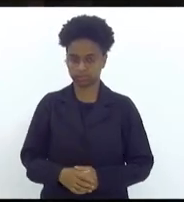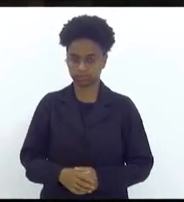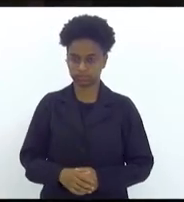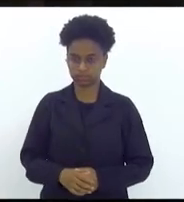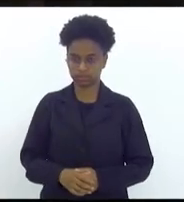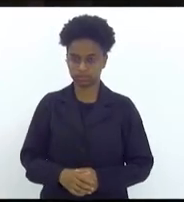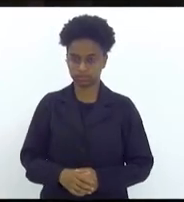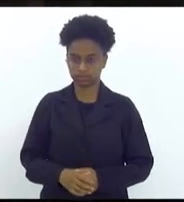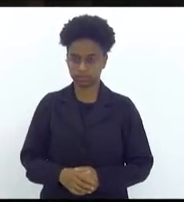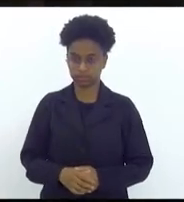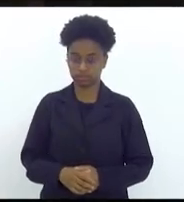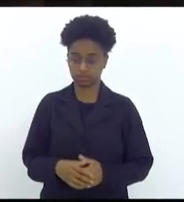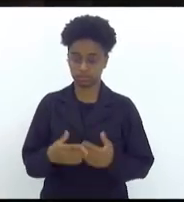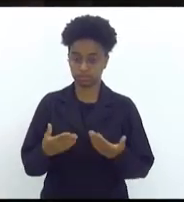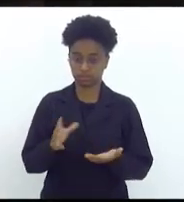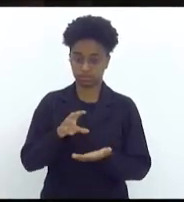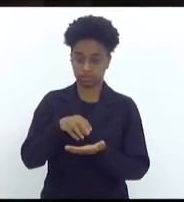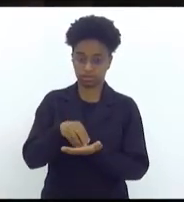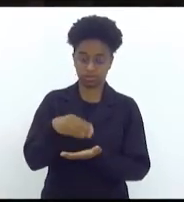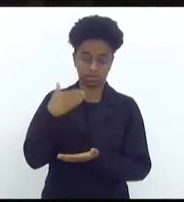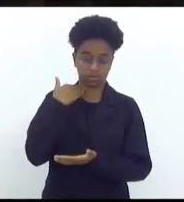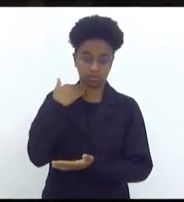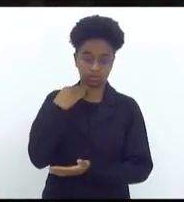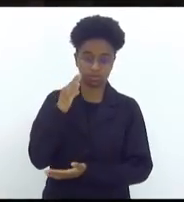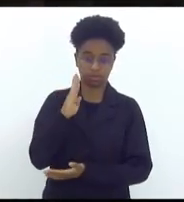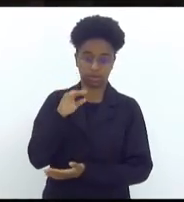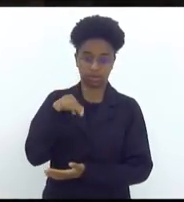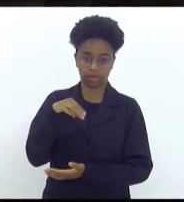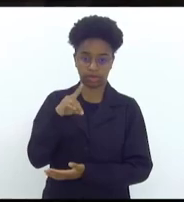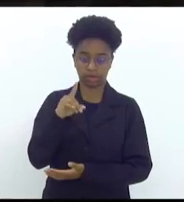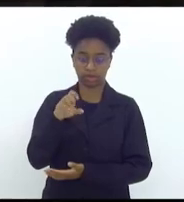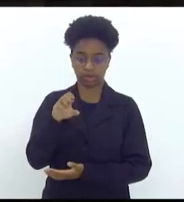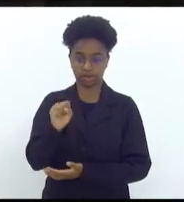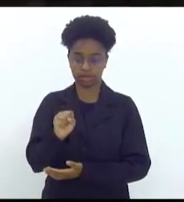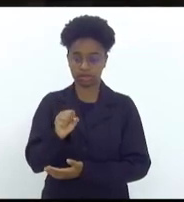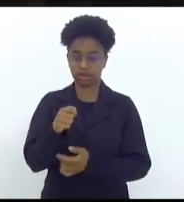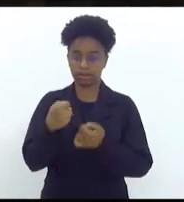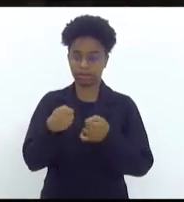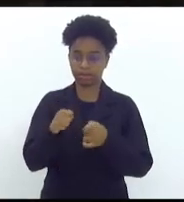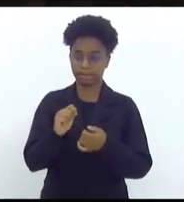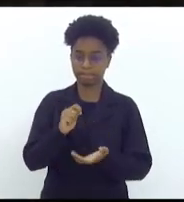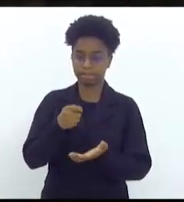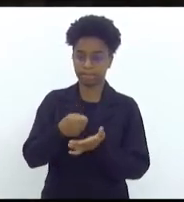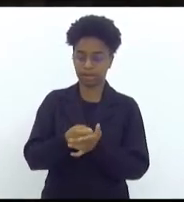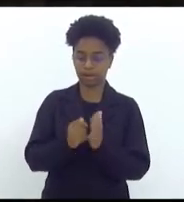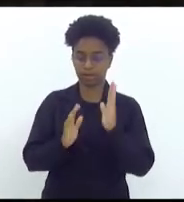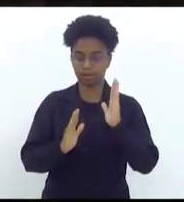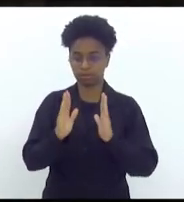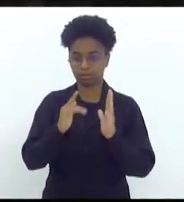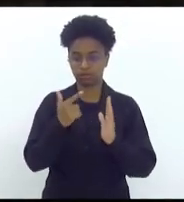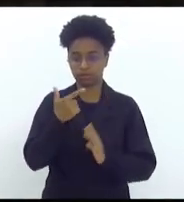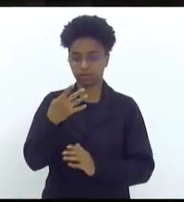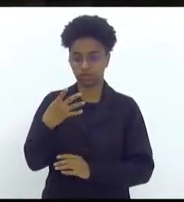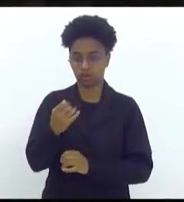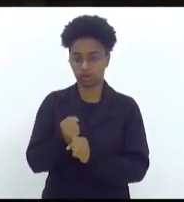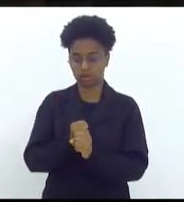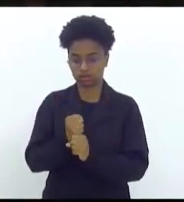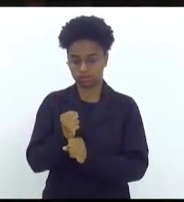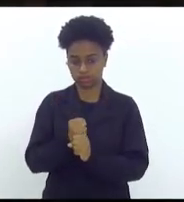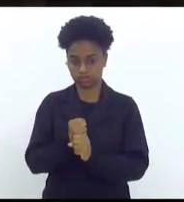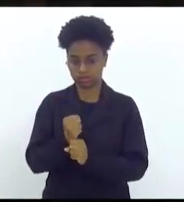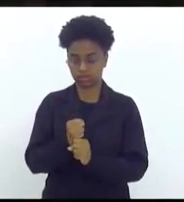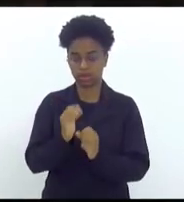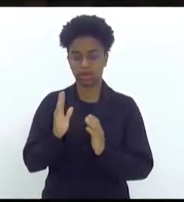o do Ben 10 para ser pago em 24 anos com prazo de